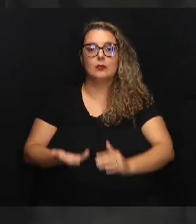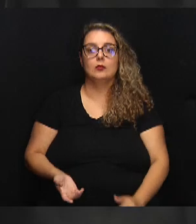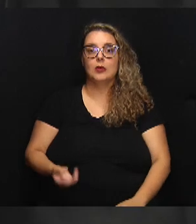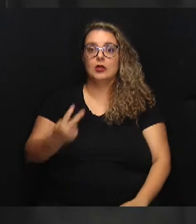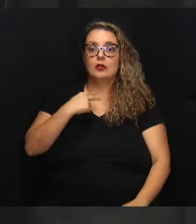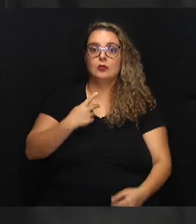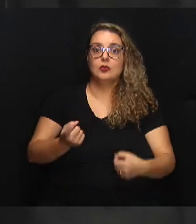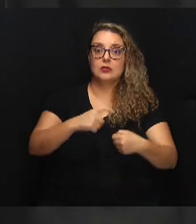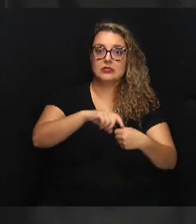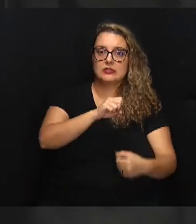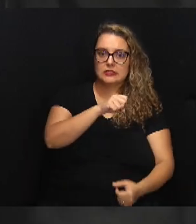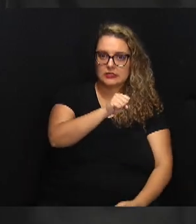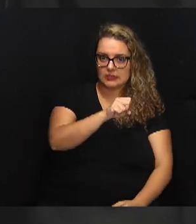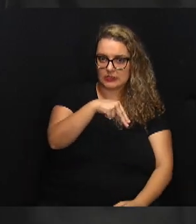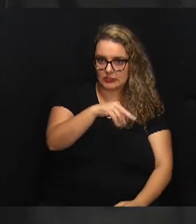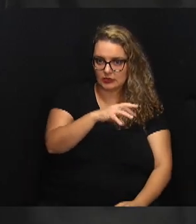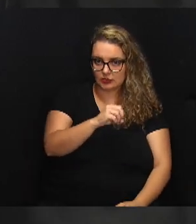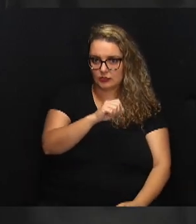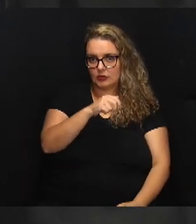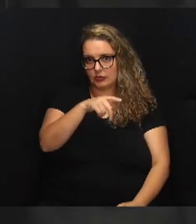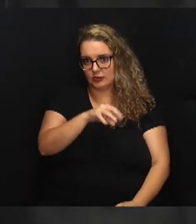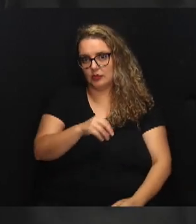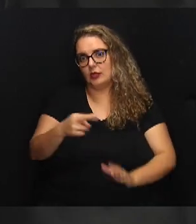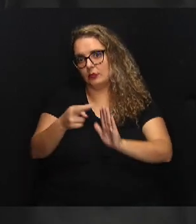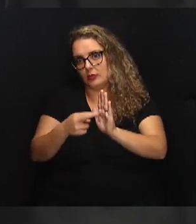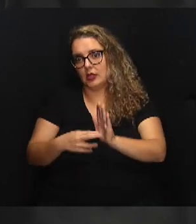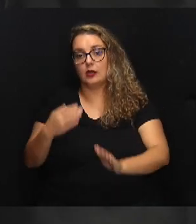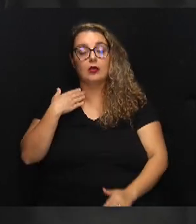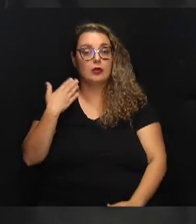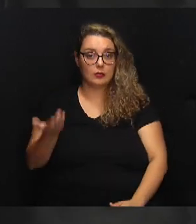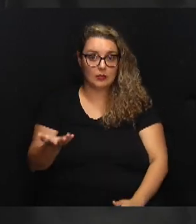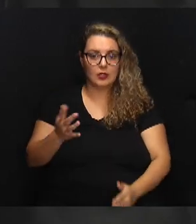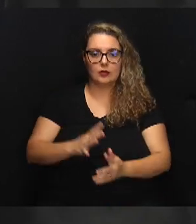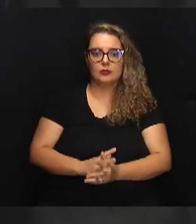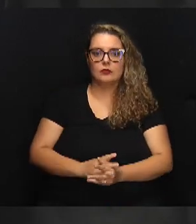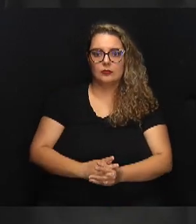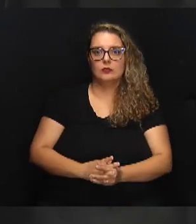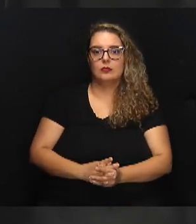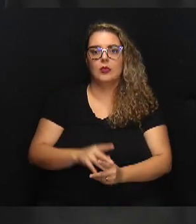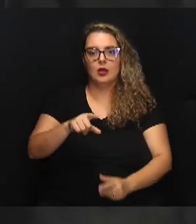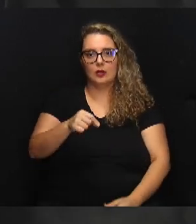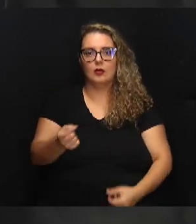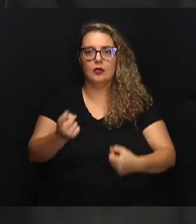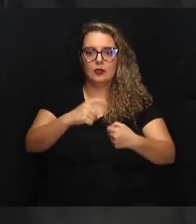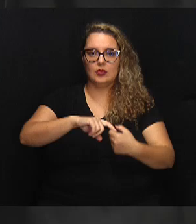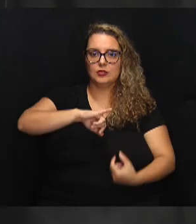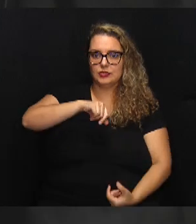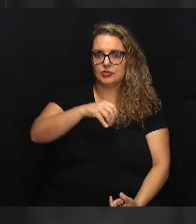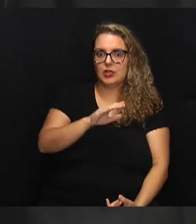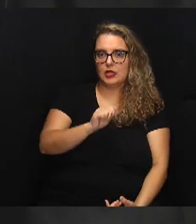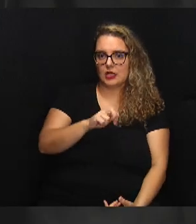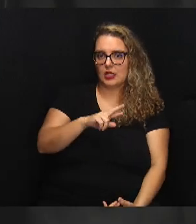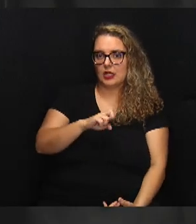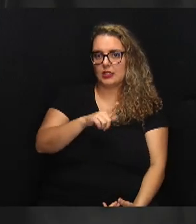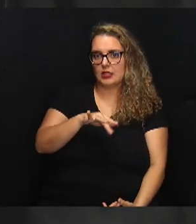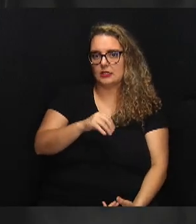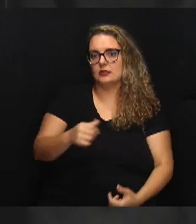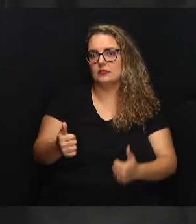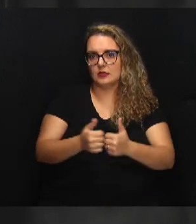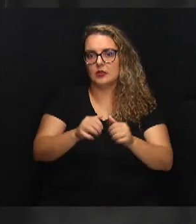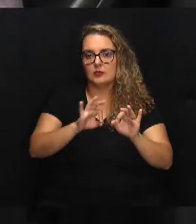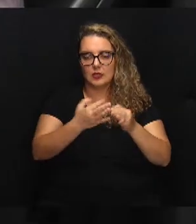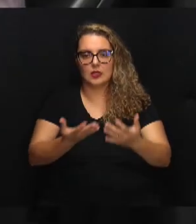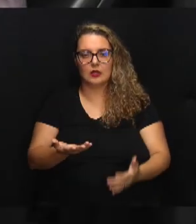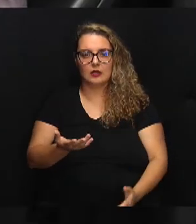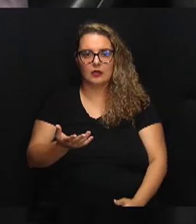tinha que voltar para uma outra cidade, era uma regra do banco, né? E aí optamos por voltar para Jacarezinho, que era a cidade mais próxima ali da família. Ele